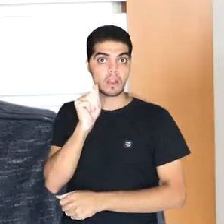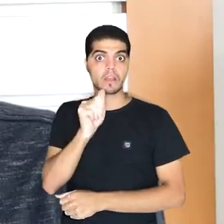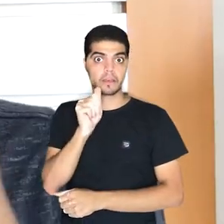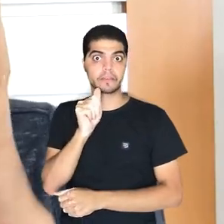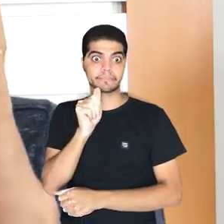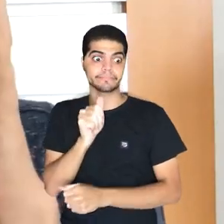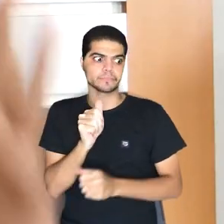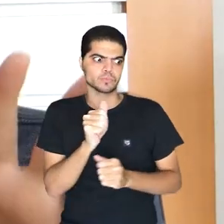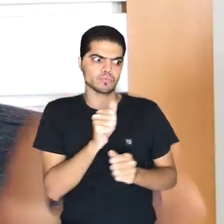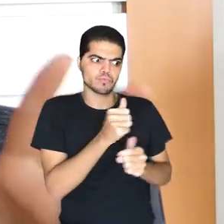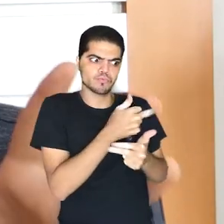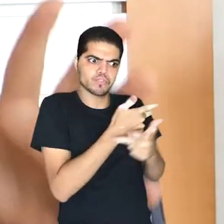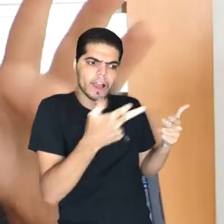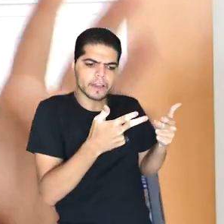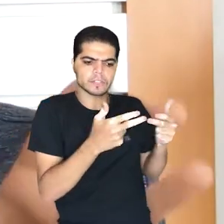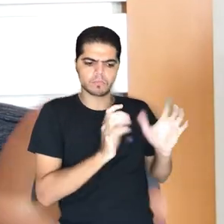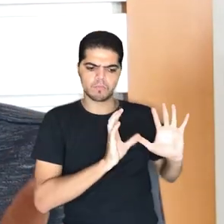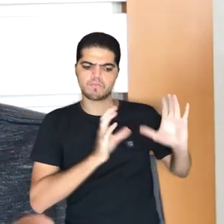queimaram, gente,